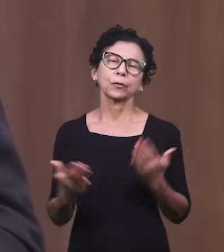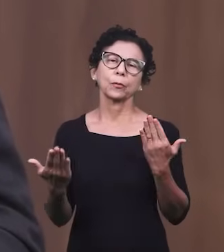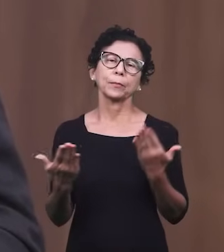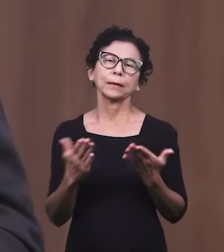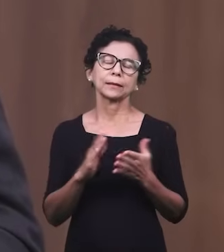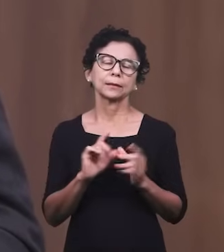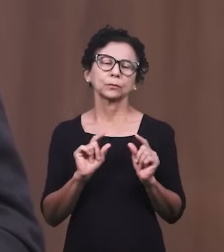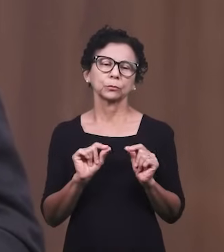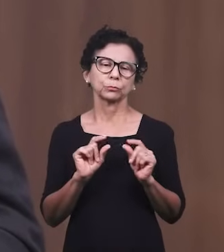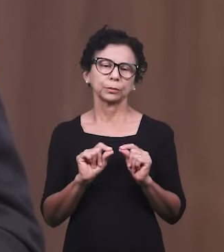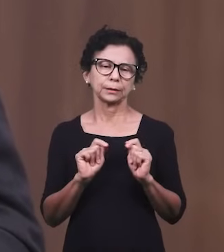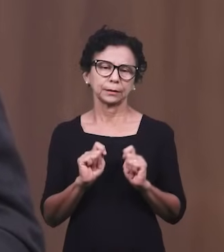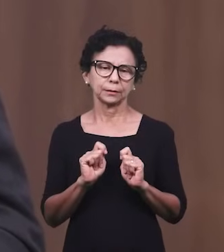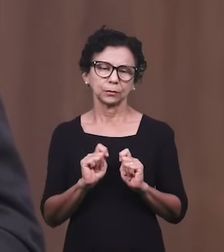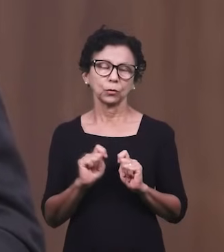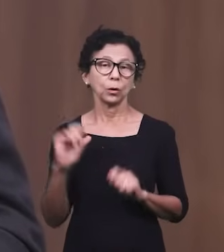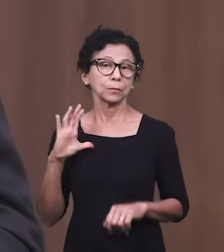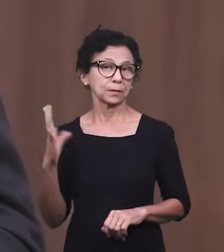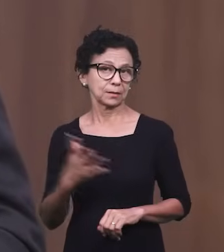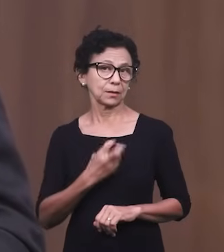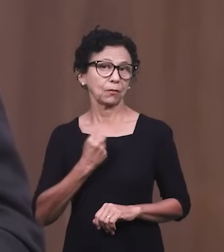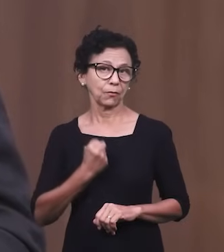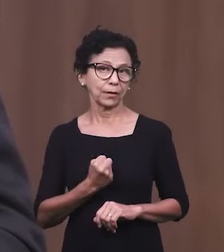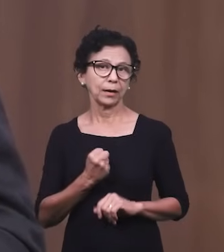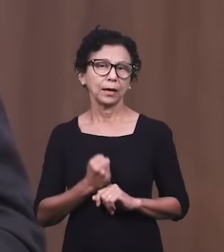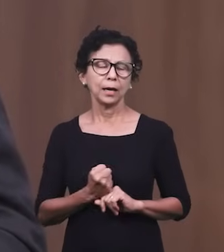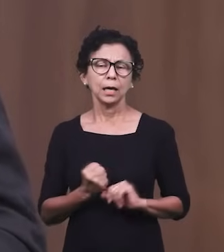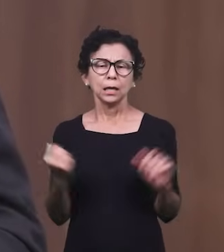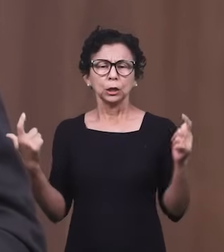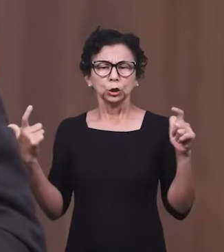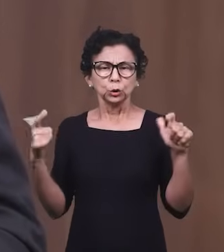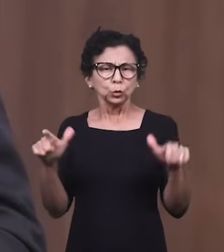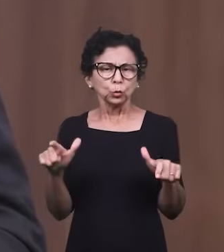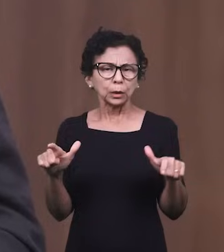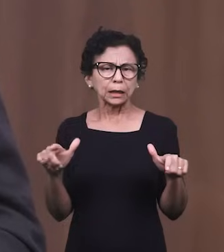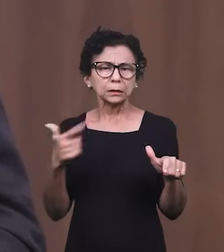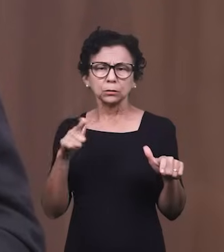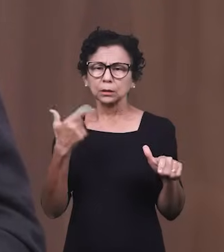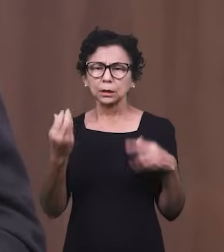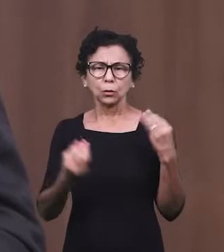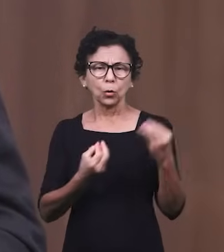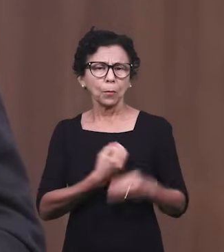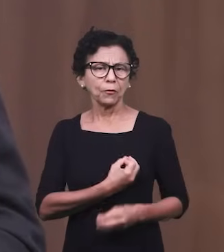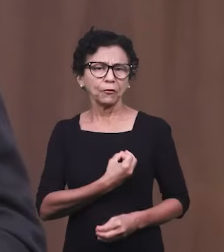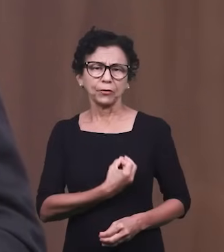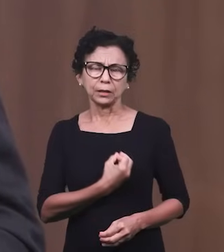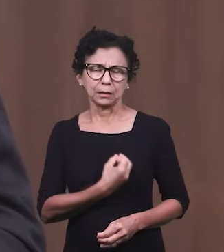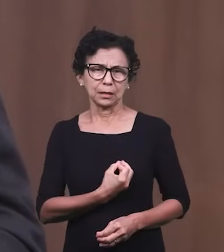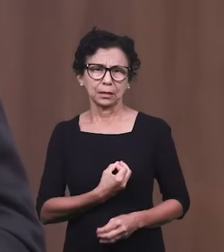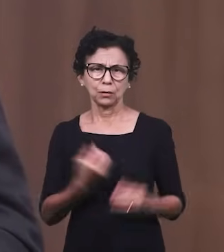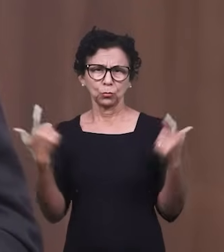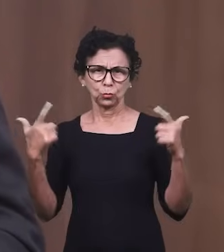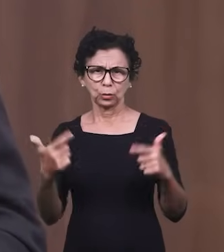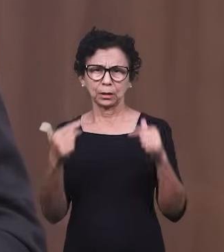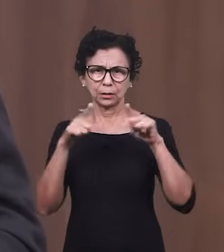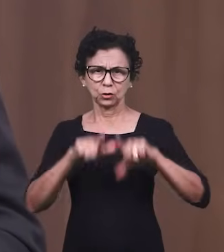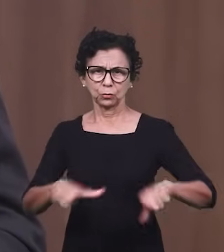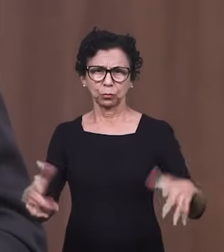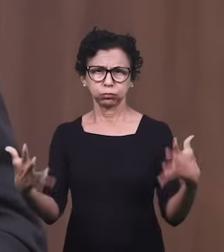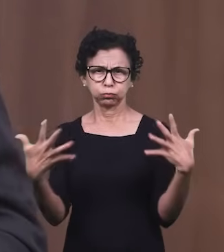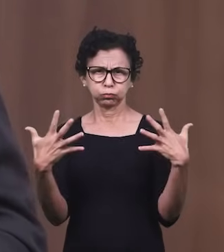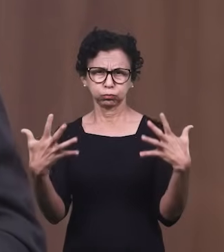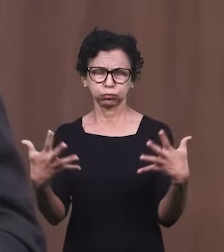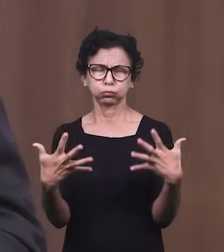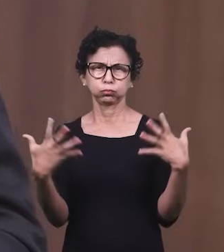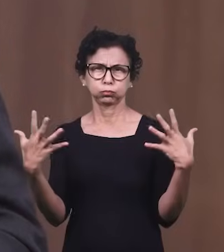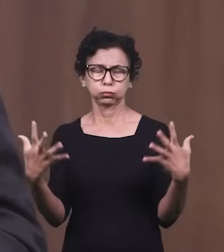causticante né então a ilumina a presença de luz ela ela se incide de uma forma muito intensa né bante e